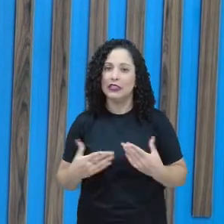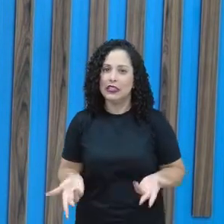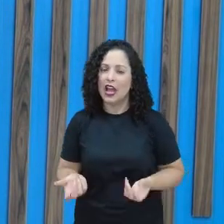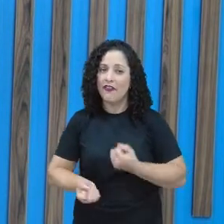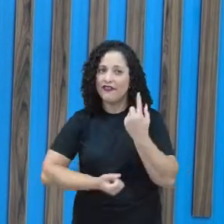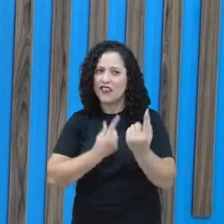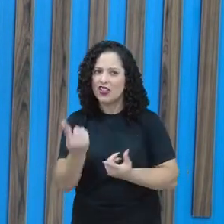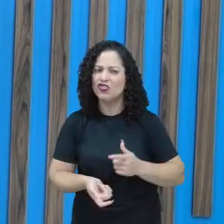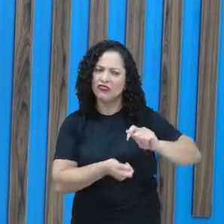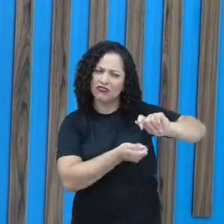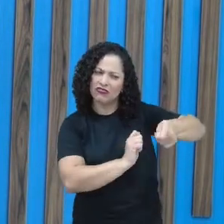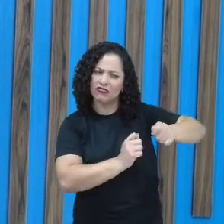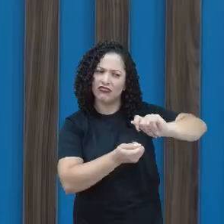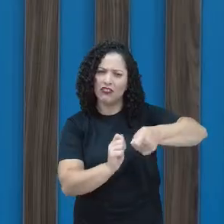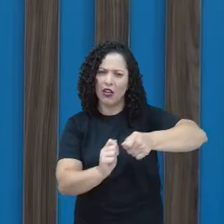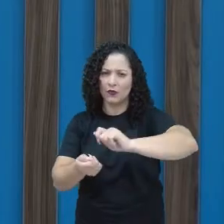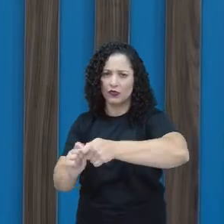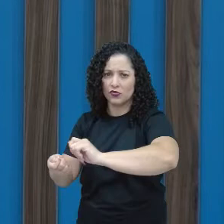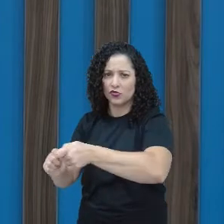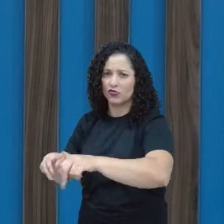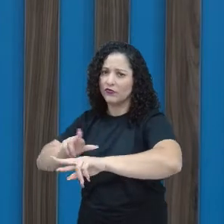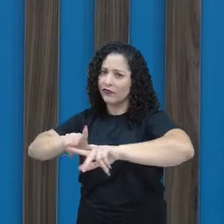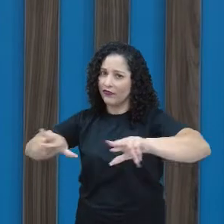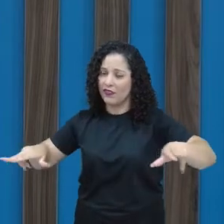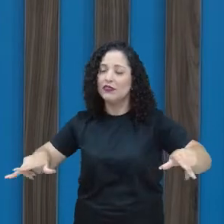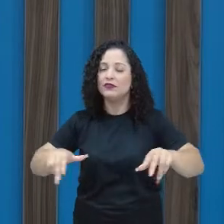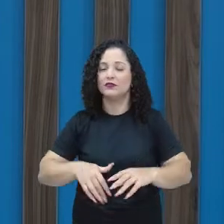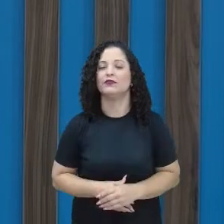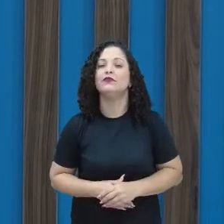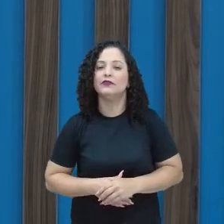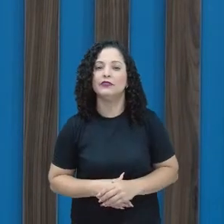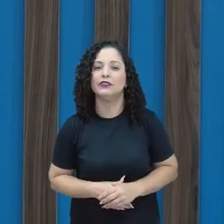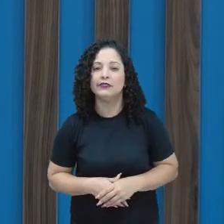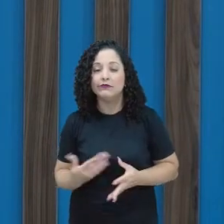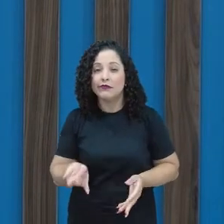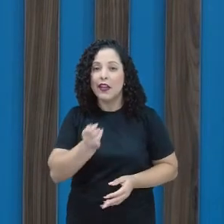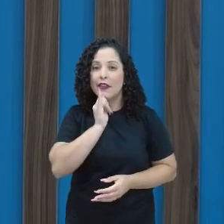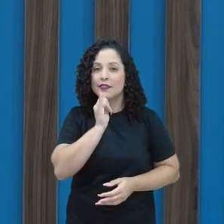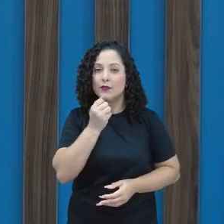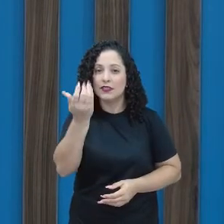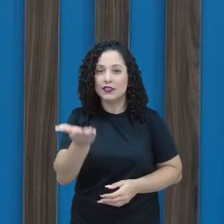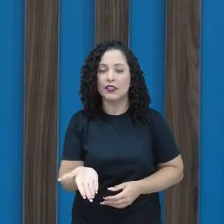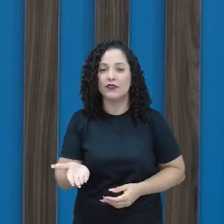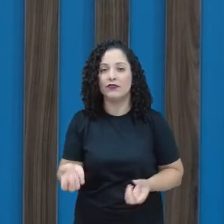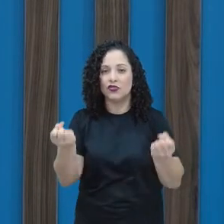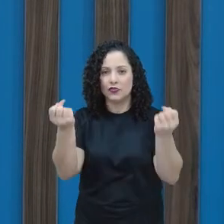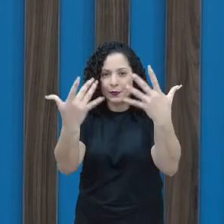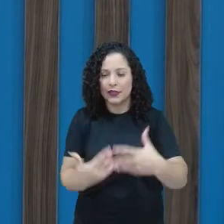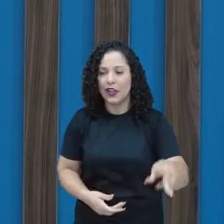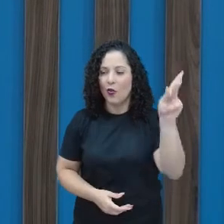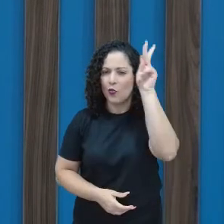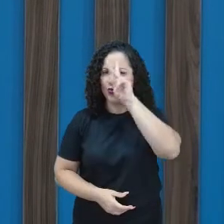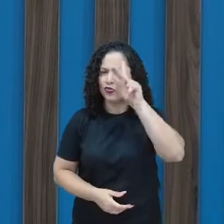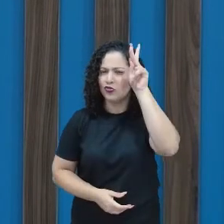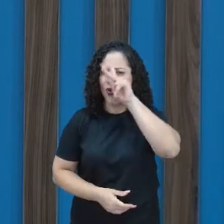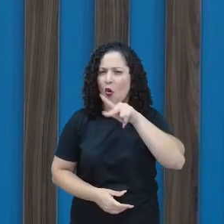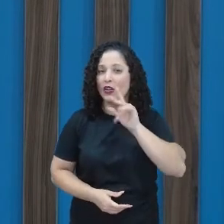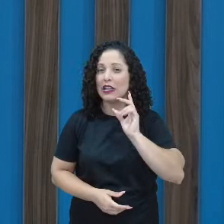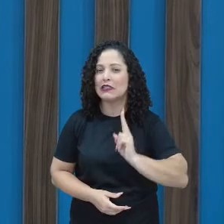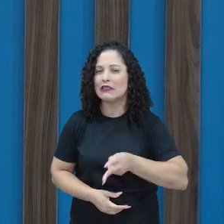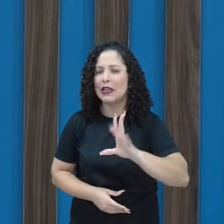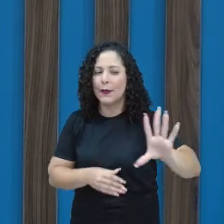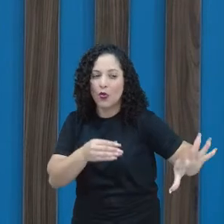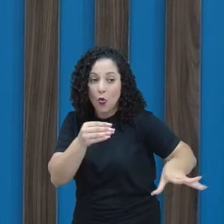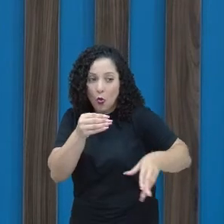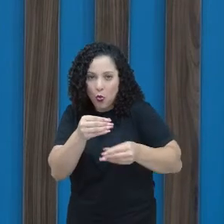versões distintas. E existe uma coisa também de você vai contar uma história, você sempre incrementa alguma